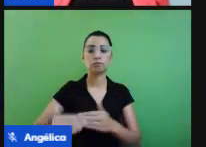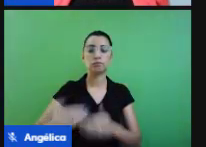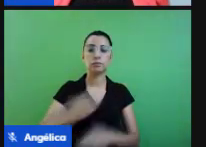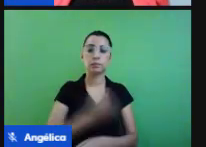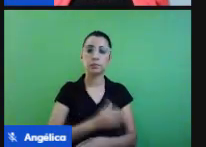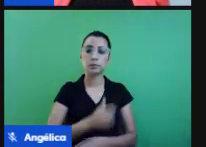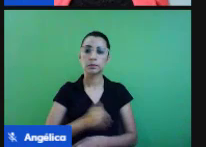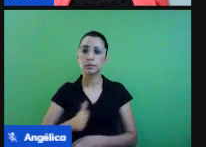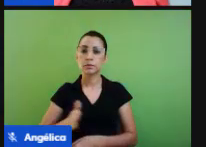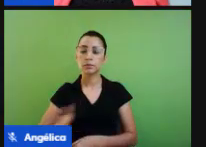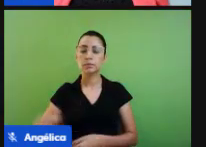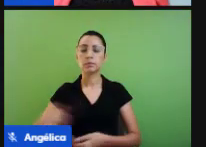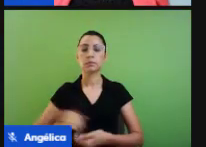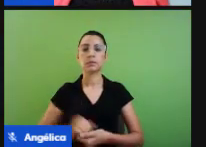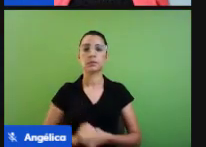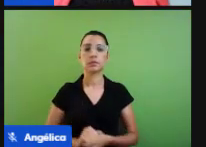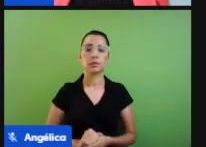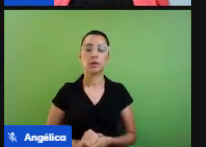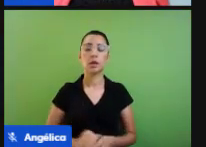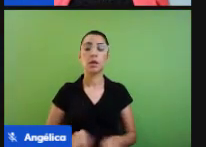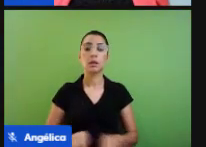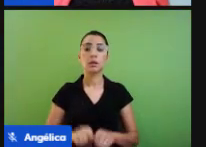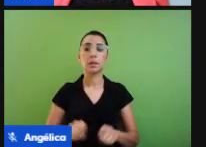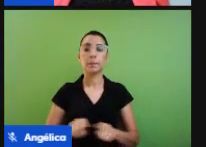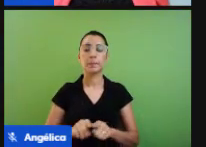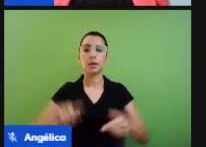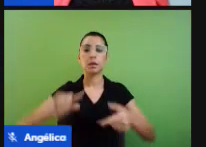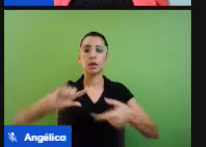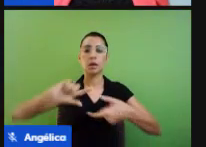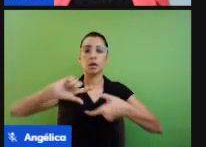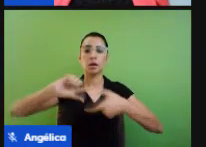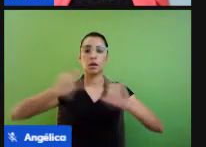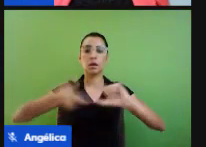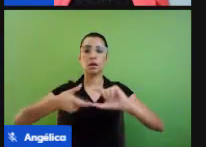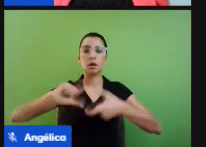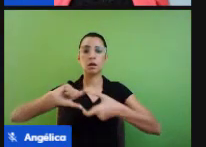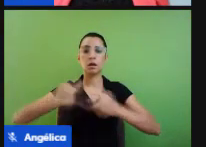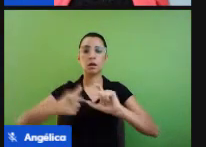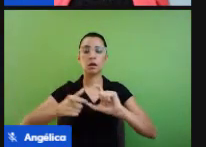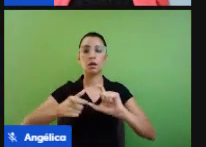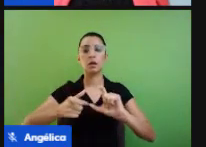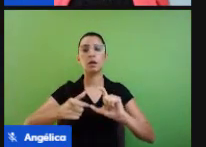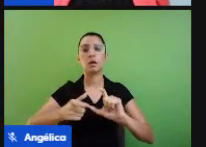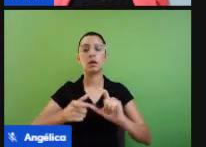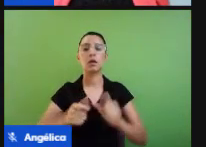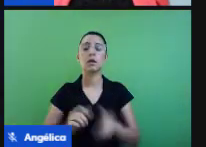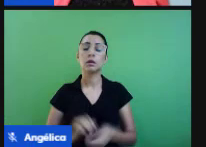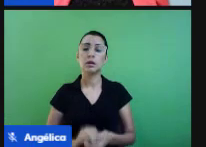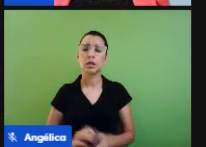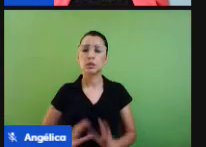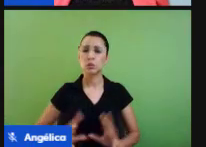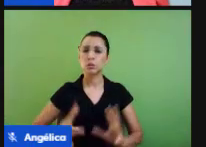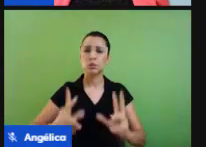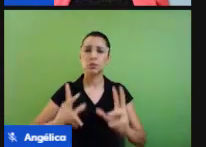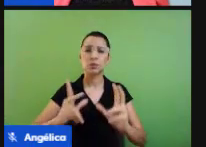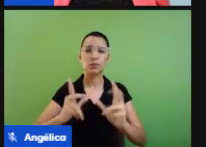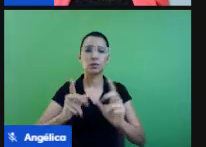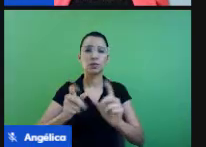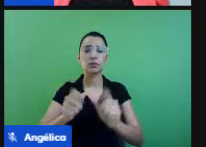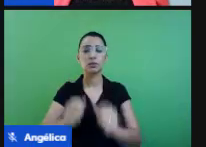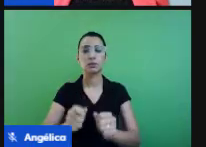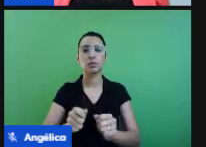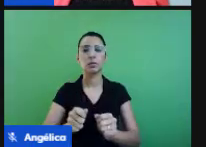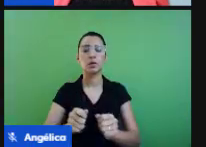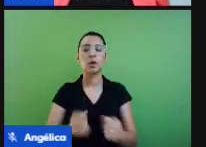também formas geométricas, mas tudo isso partindo ali daquele